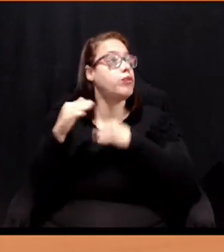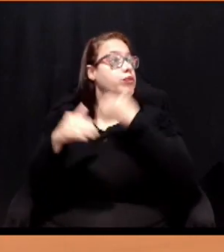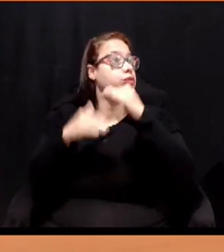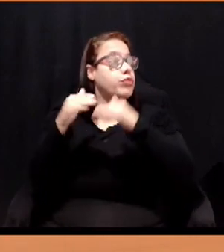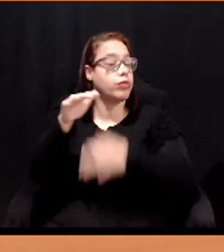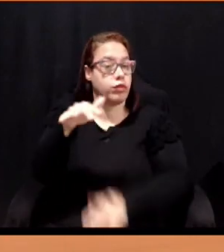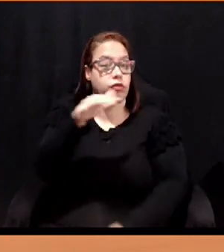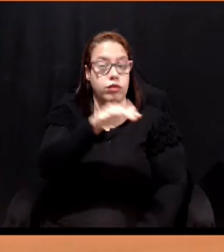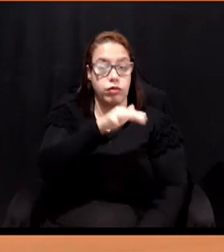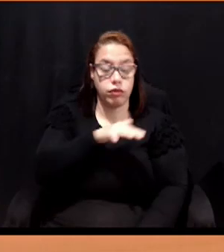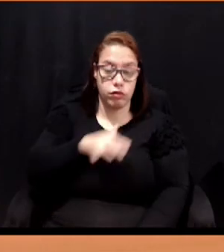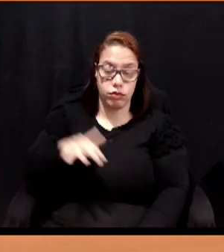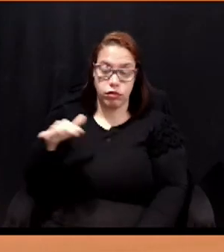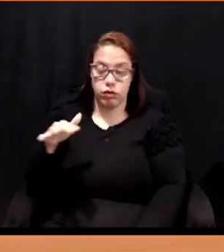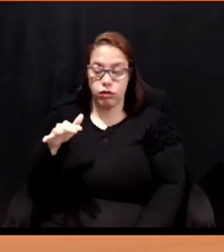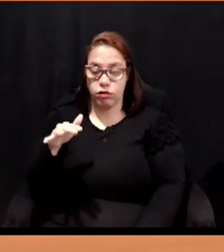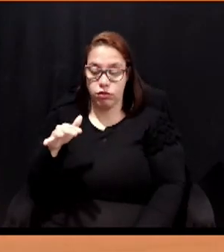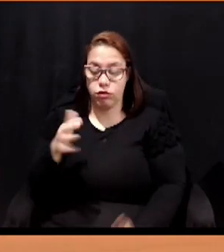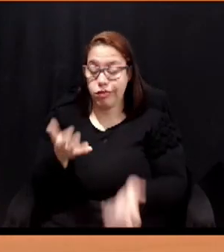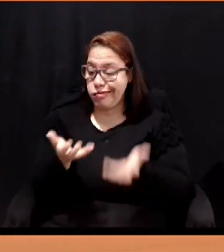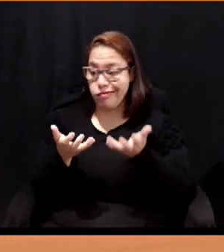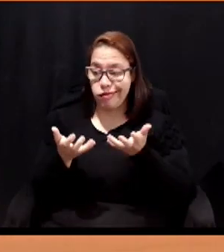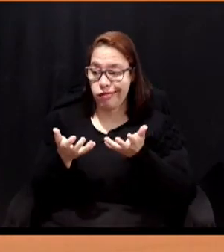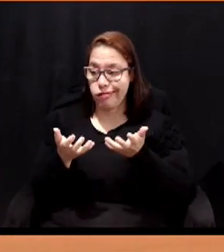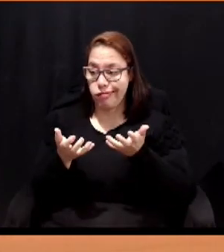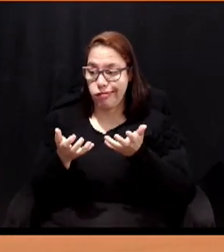partir disso, a gente está querendo